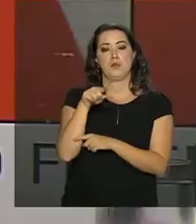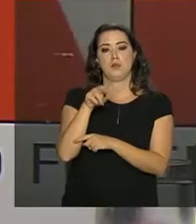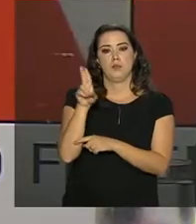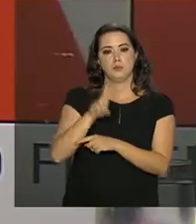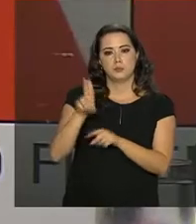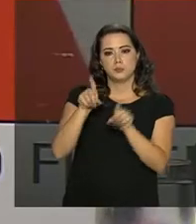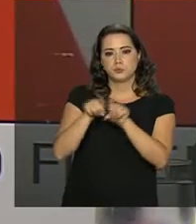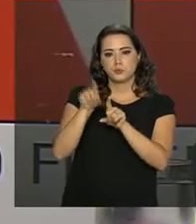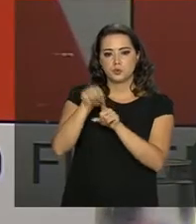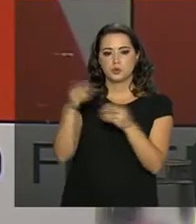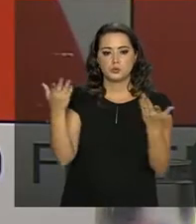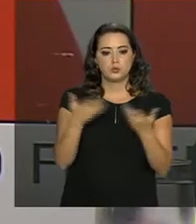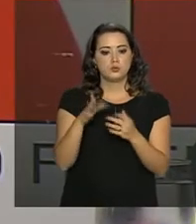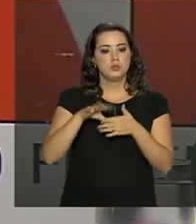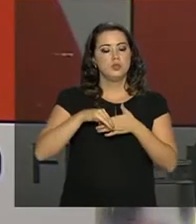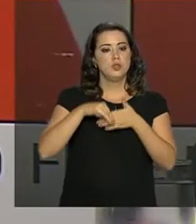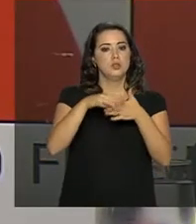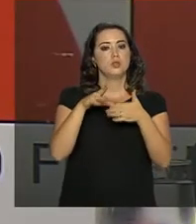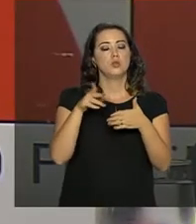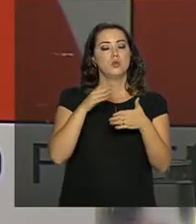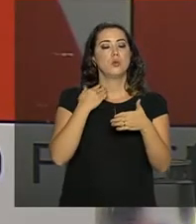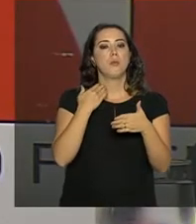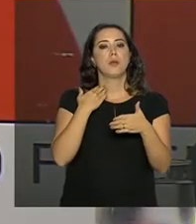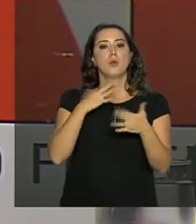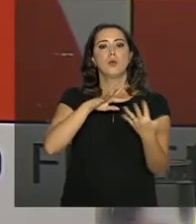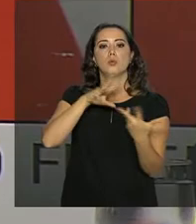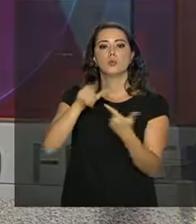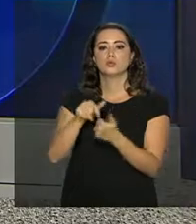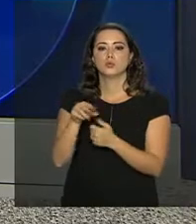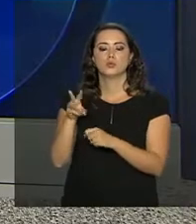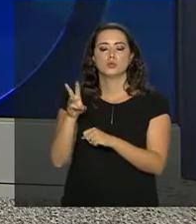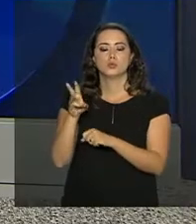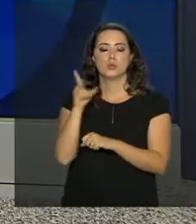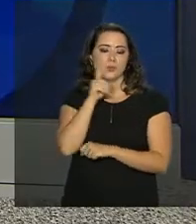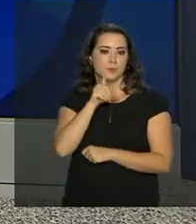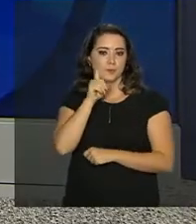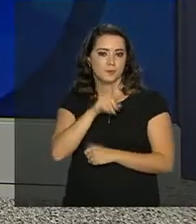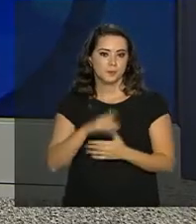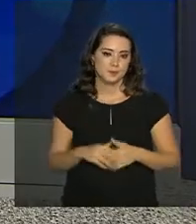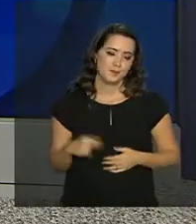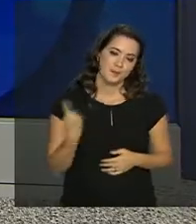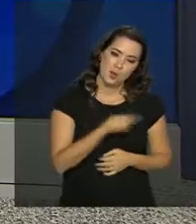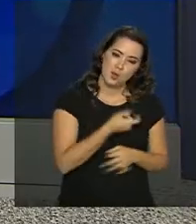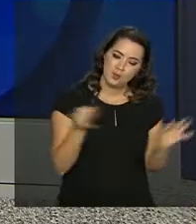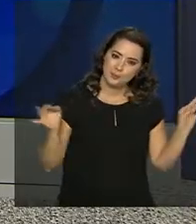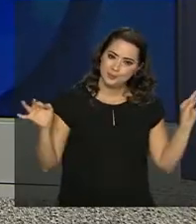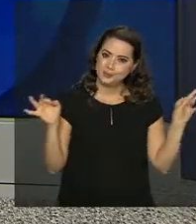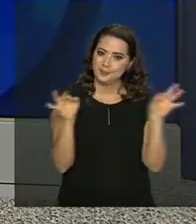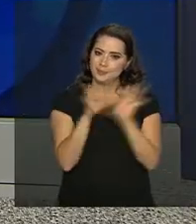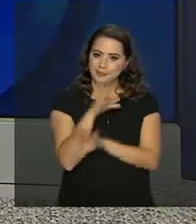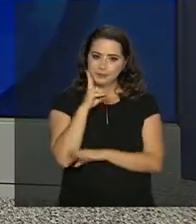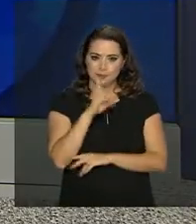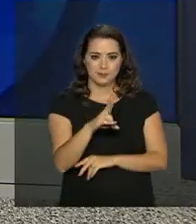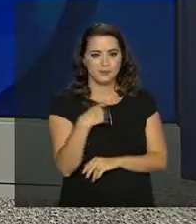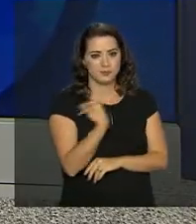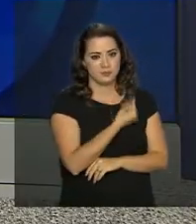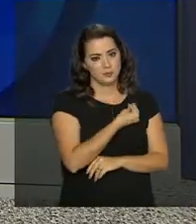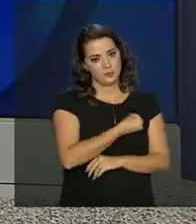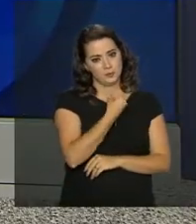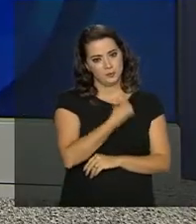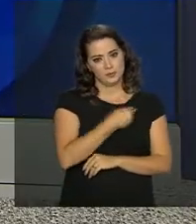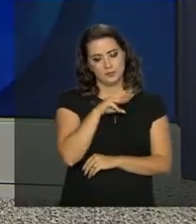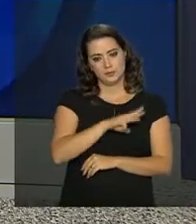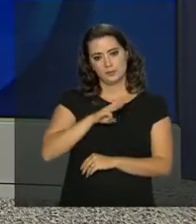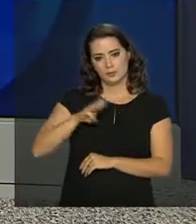diretor financeiro do Banco Mundial em Washington. Nós ficamos por aqui. Você acompanha a nossa programação